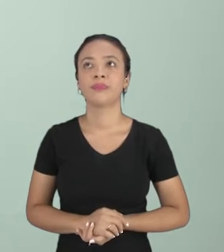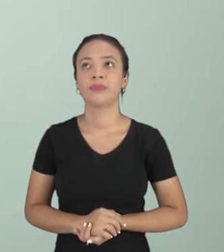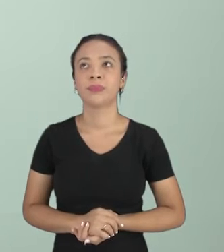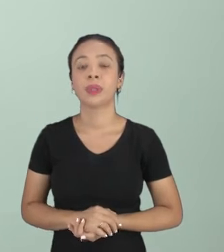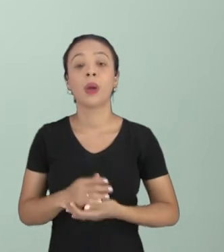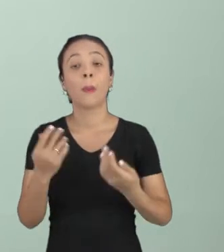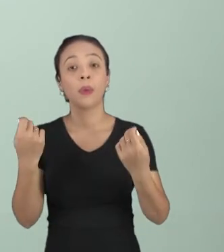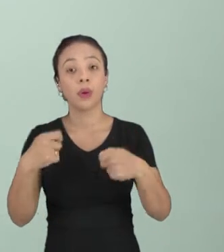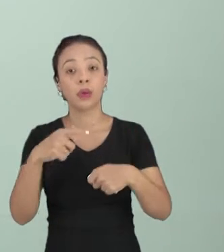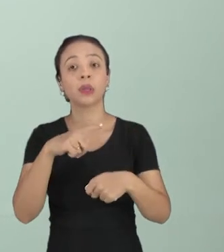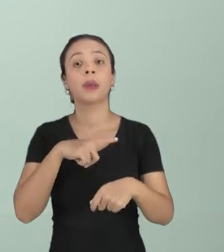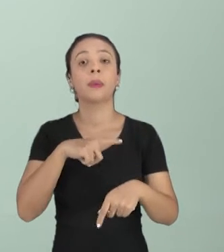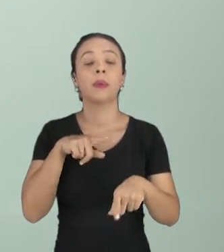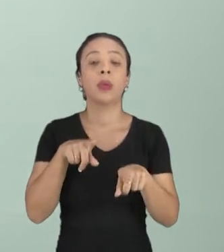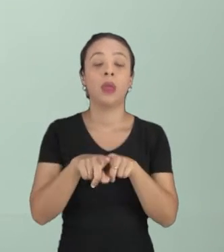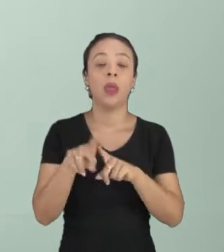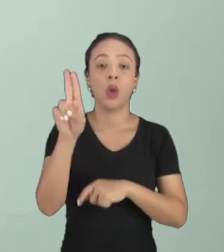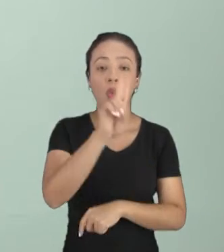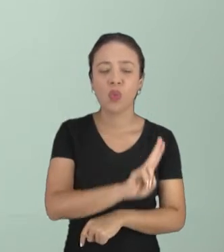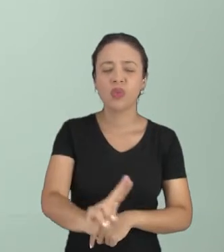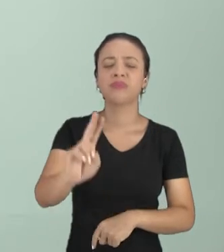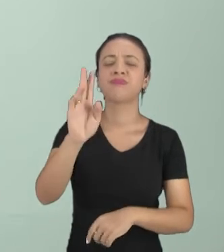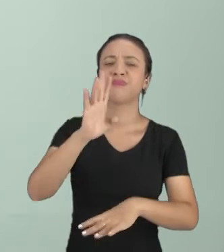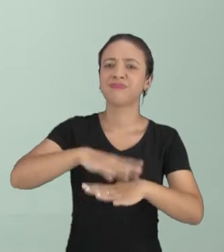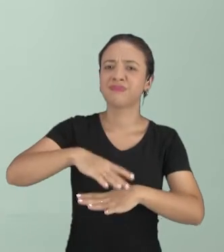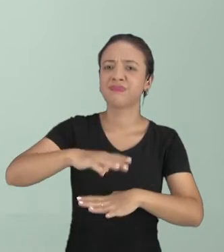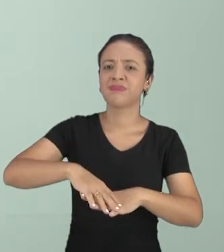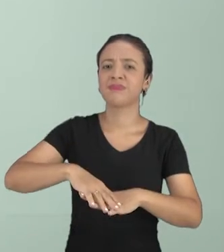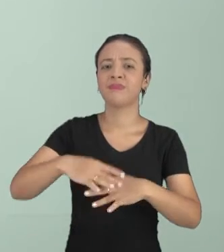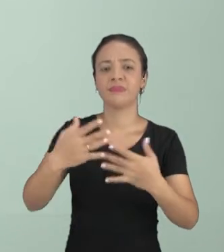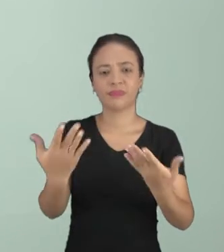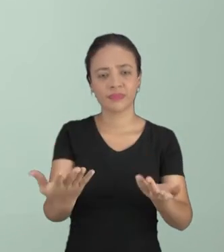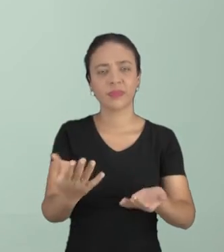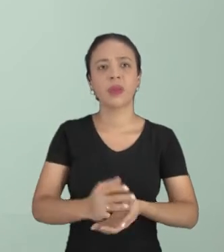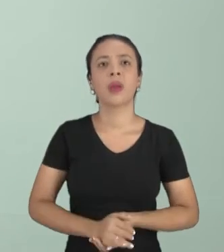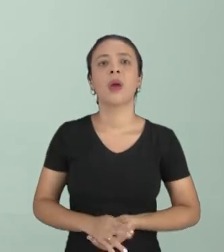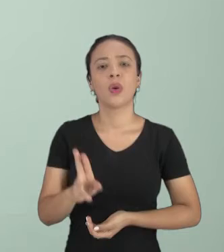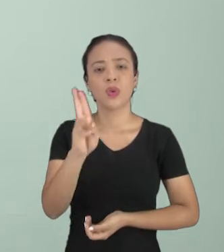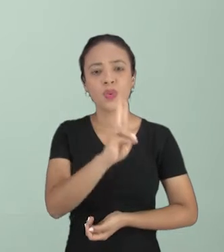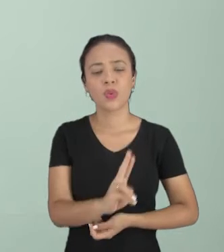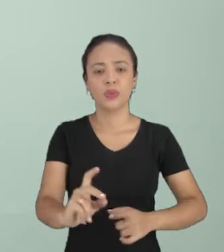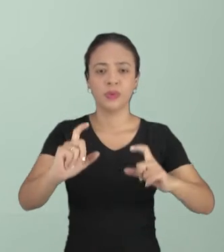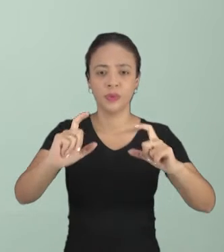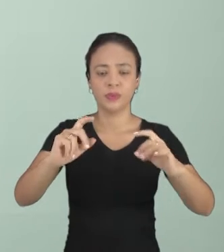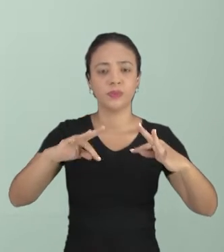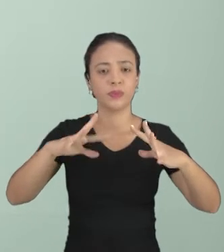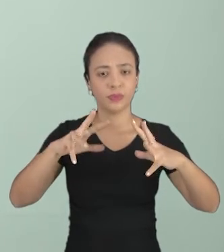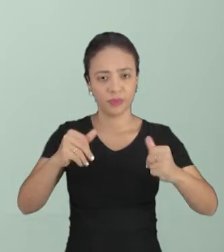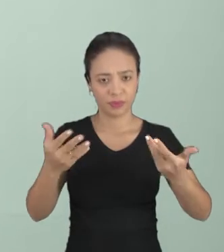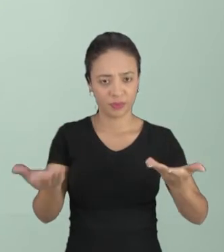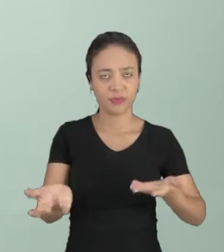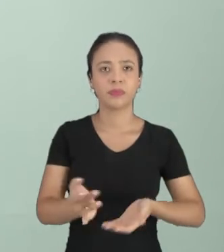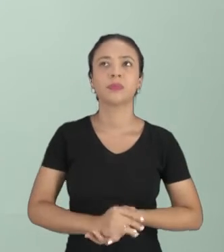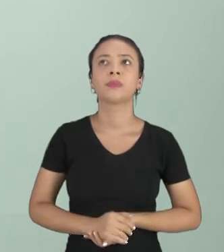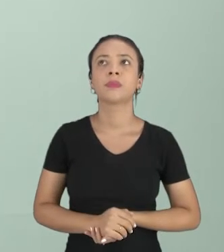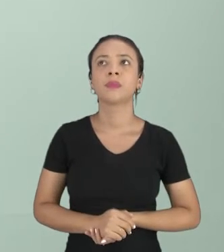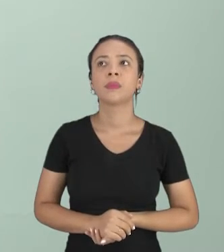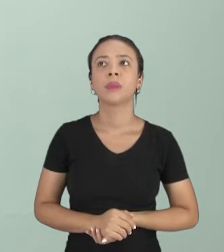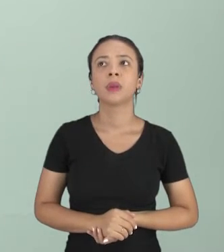alternativas que a gente usa muito na matemática, tá? Então a gente usa muito a fórmula geral,